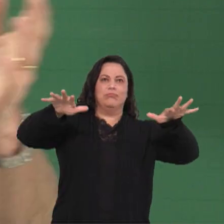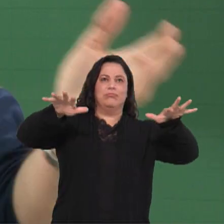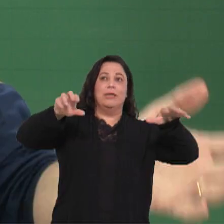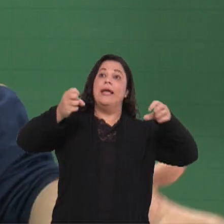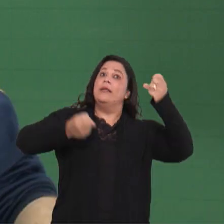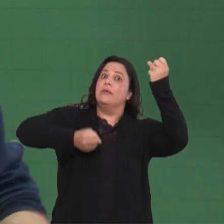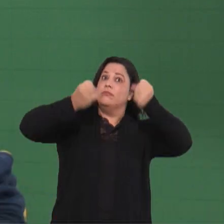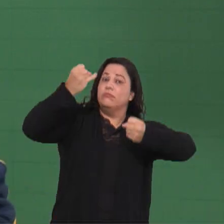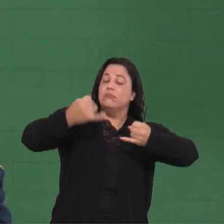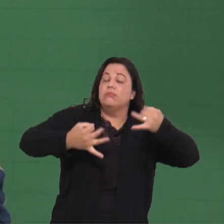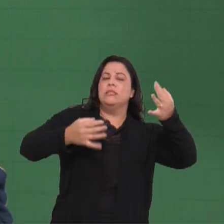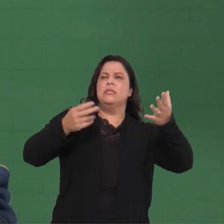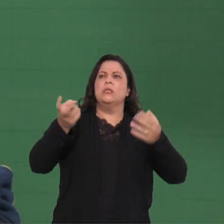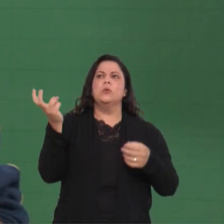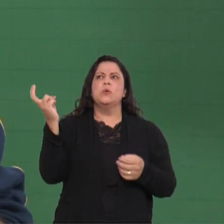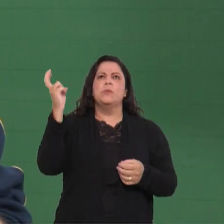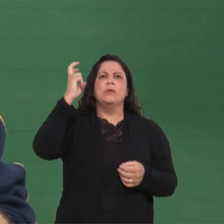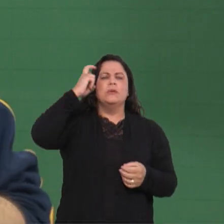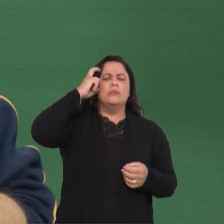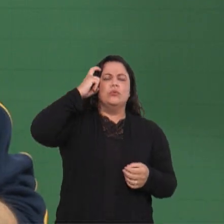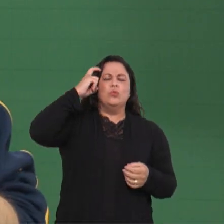que teve aí